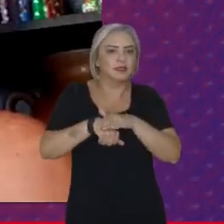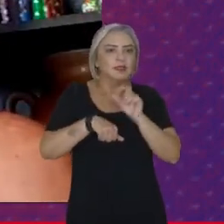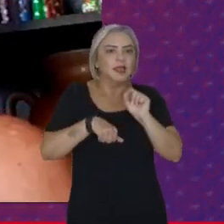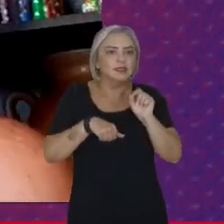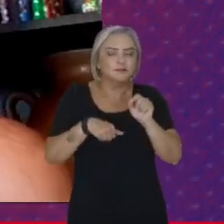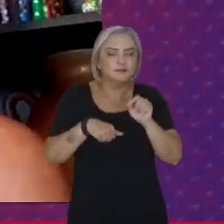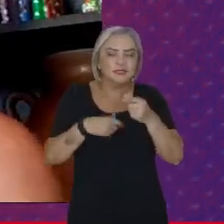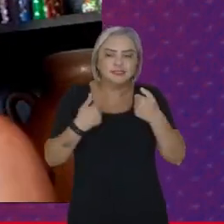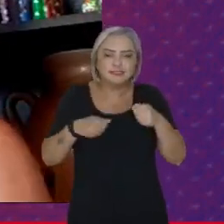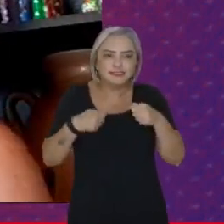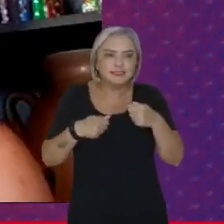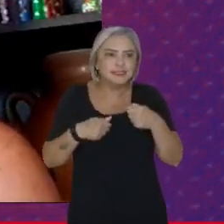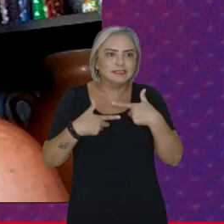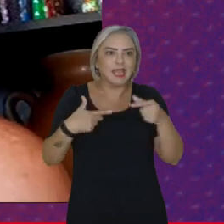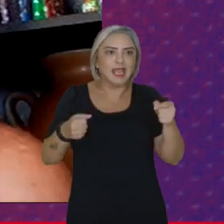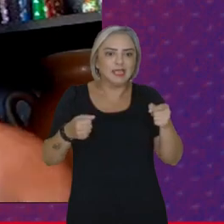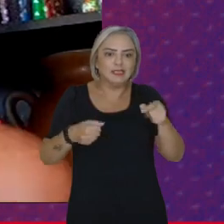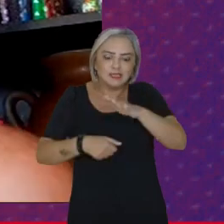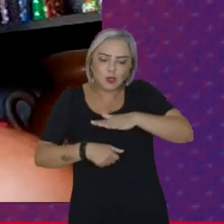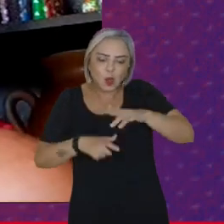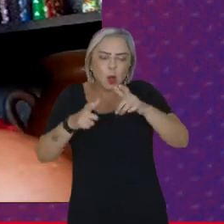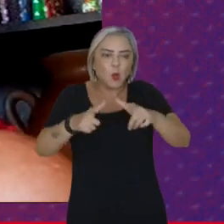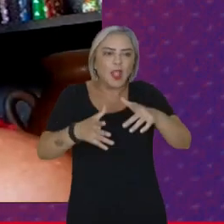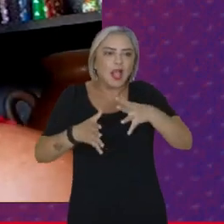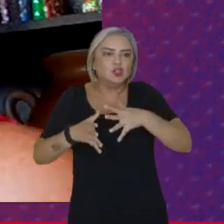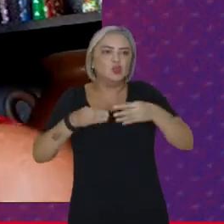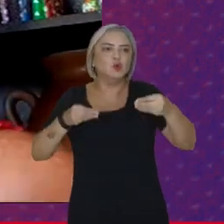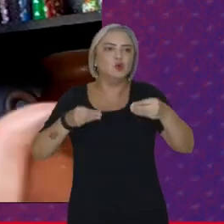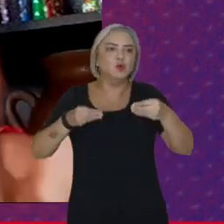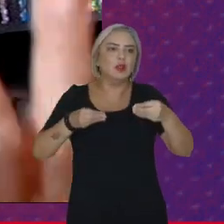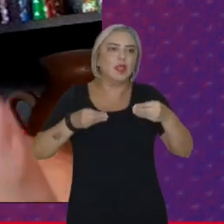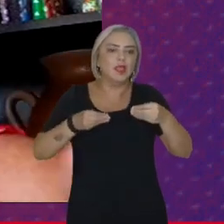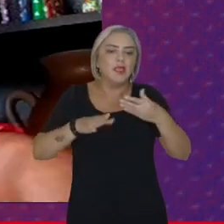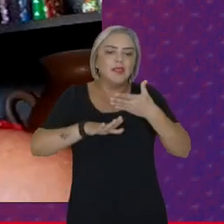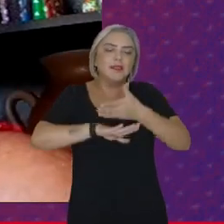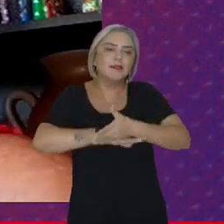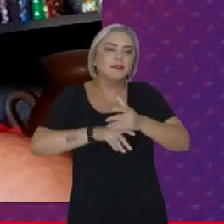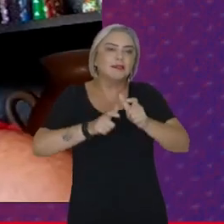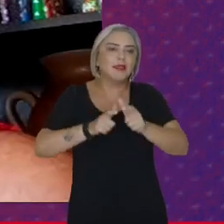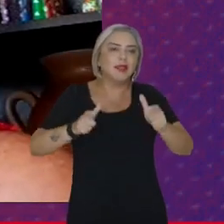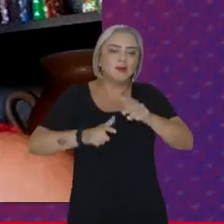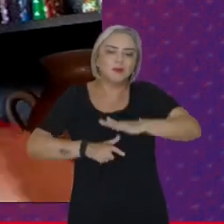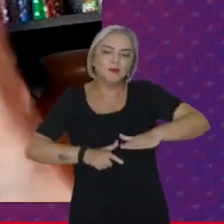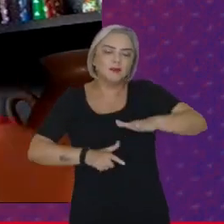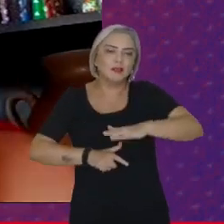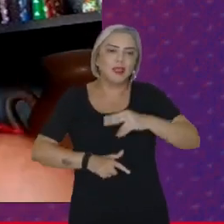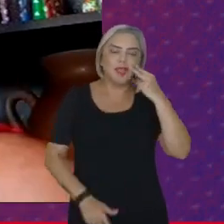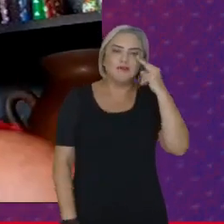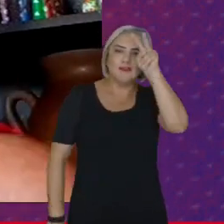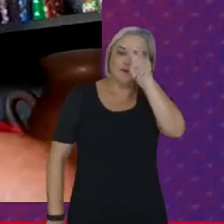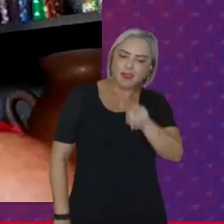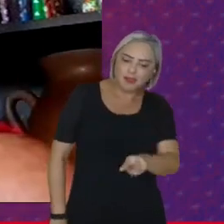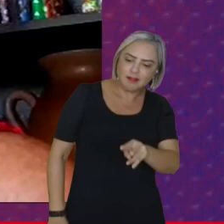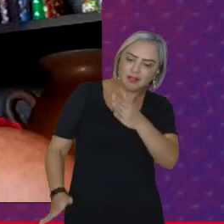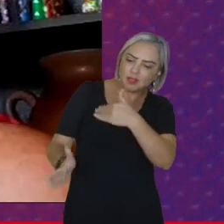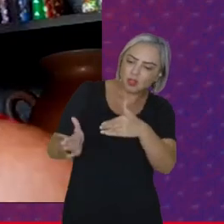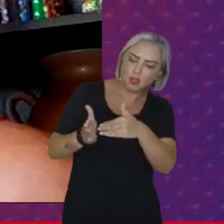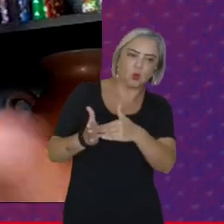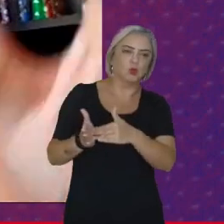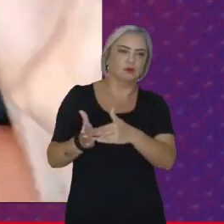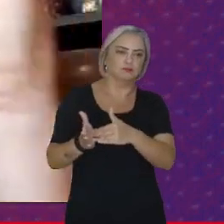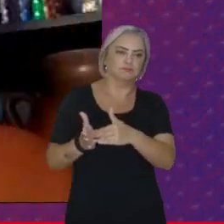desse espaço curativo e entrar numa seara mais abrangente de ver a pessoa como um